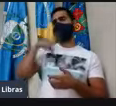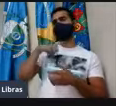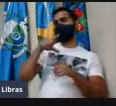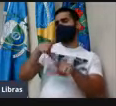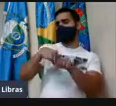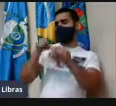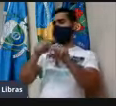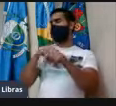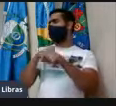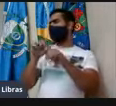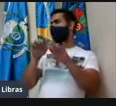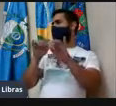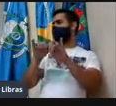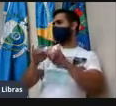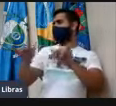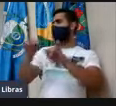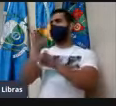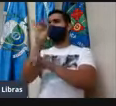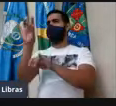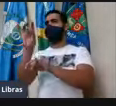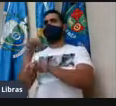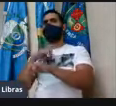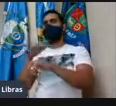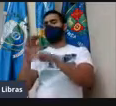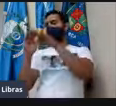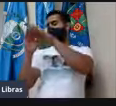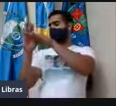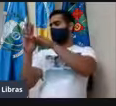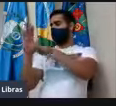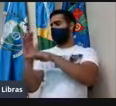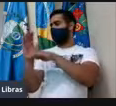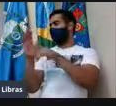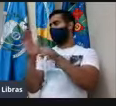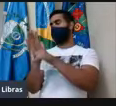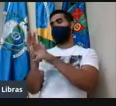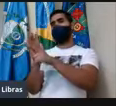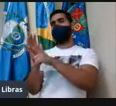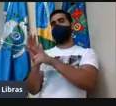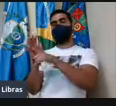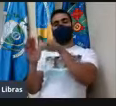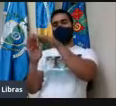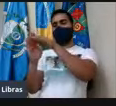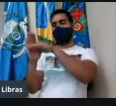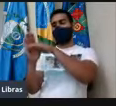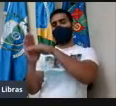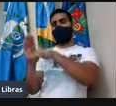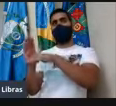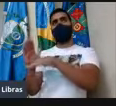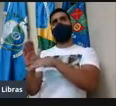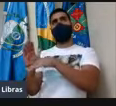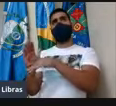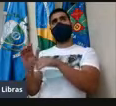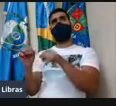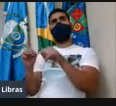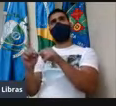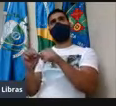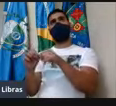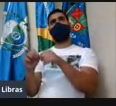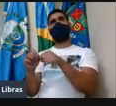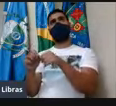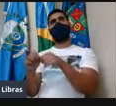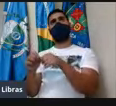critério. Eu passei para vocês aí uma planilha, e essa planilha eu estou vendo aqui que eles fizeram lá de